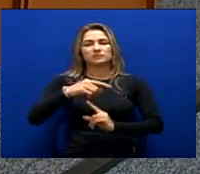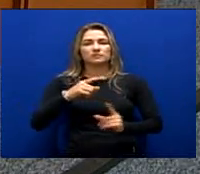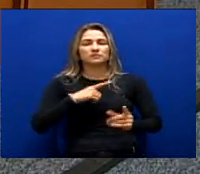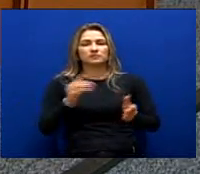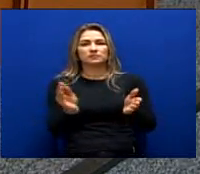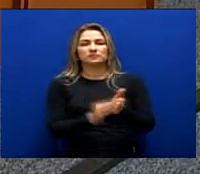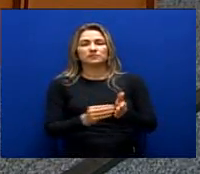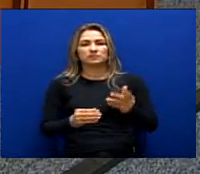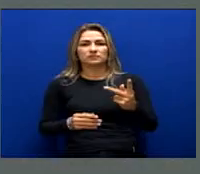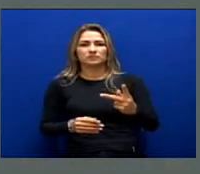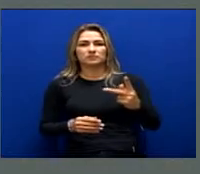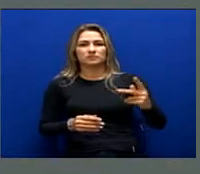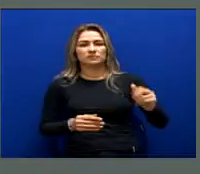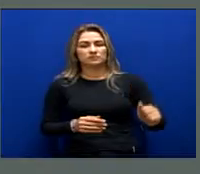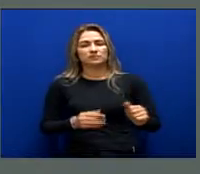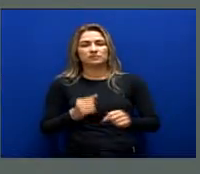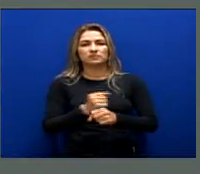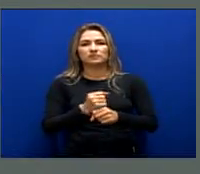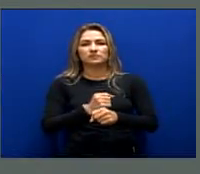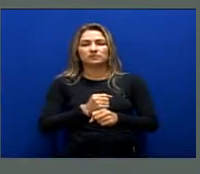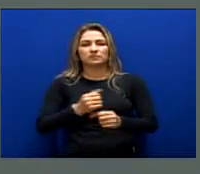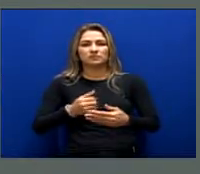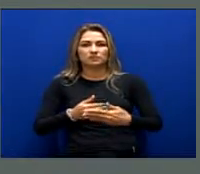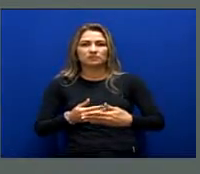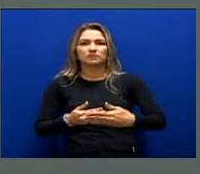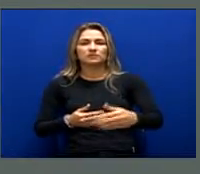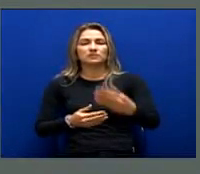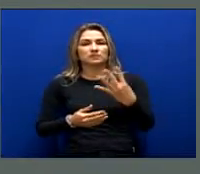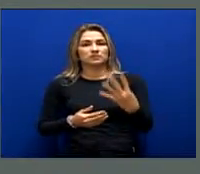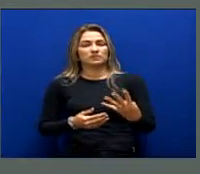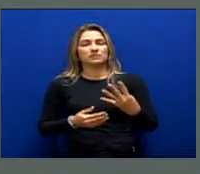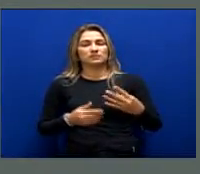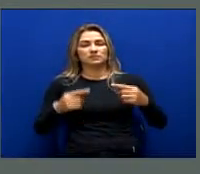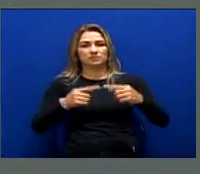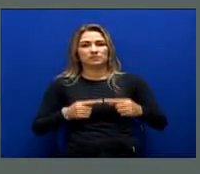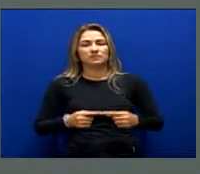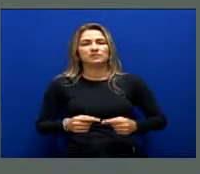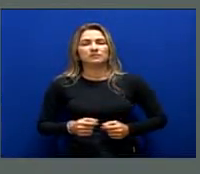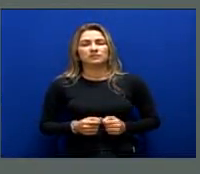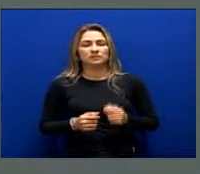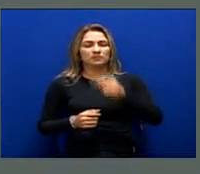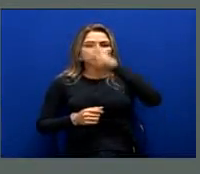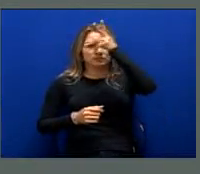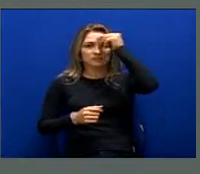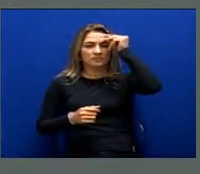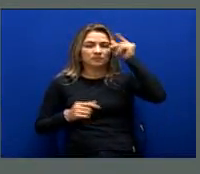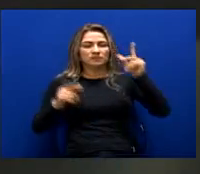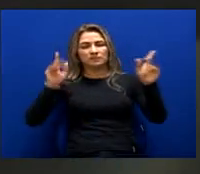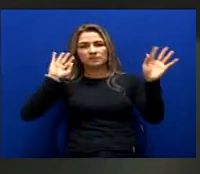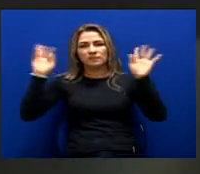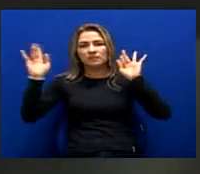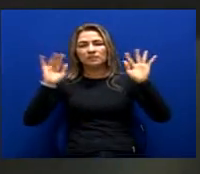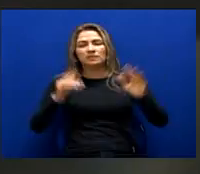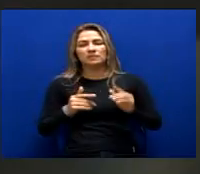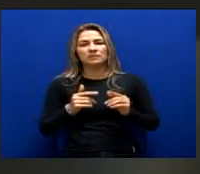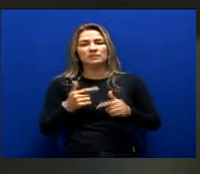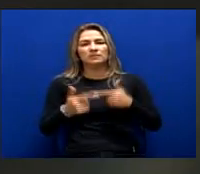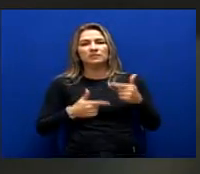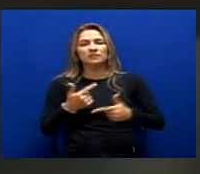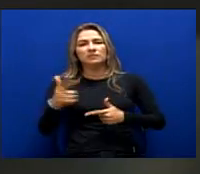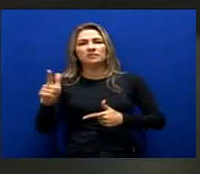para os quatro próximos anos né a gestão sim pensa nesses outros serviços substitutivos